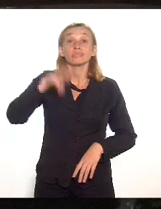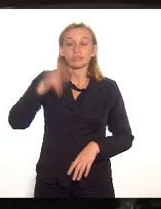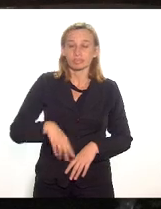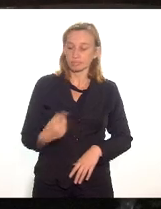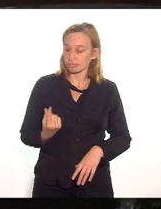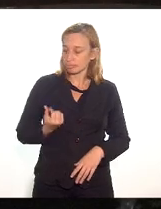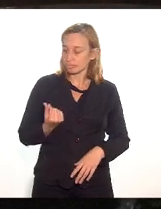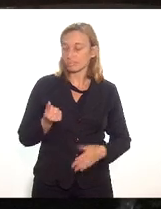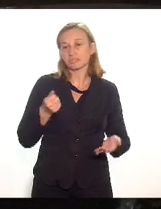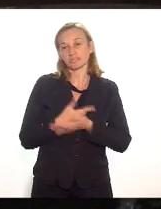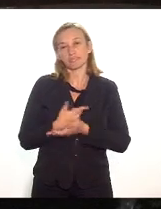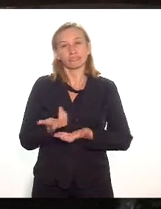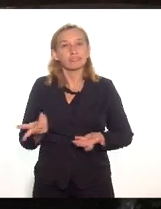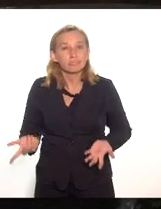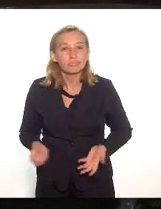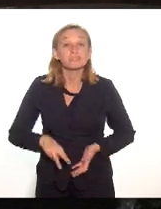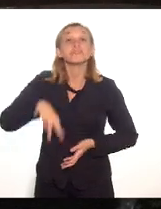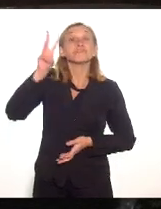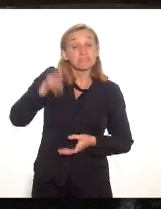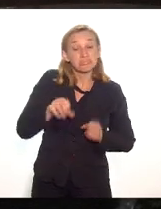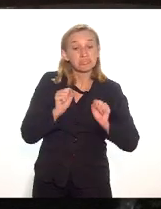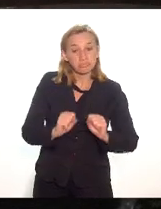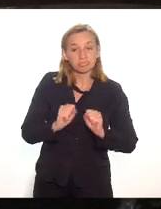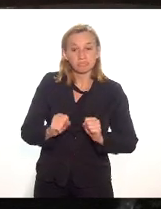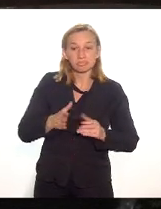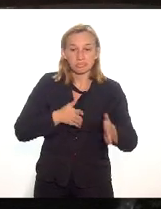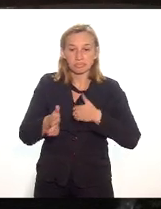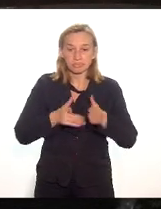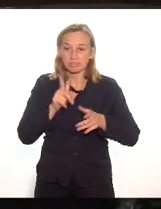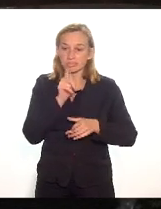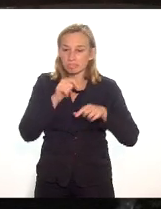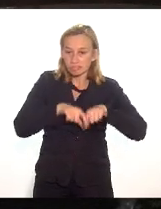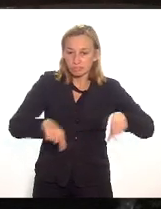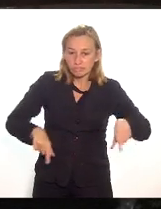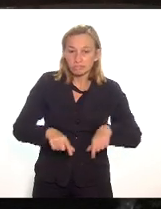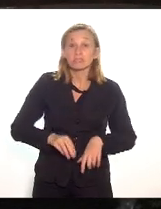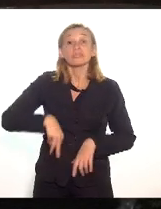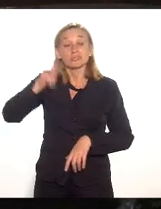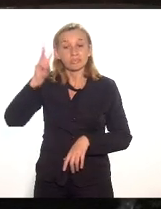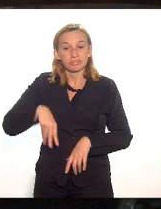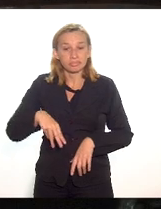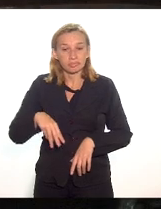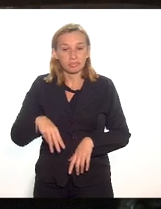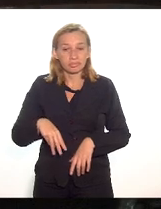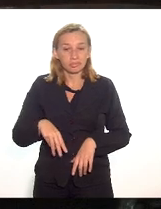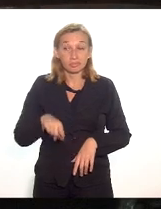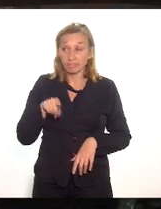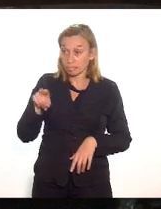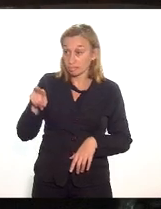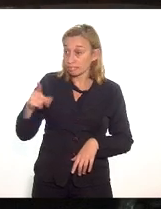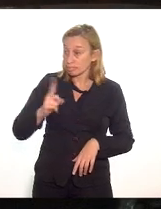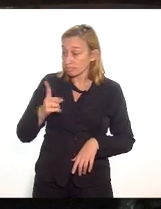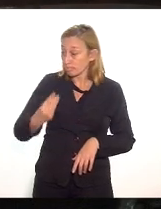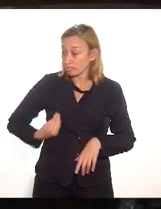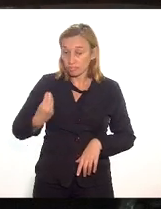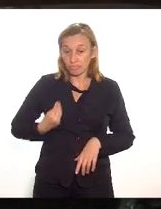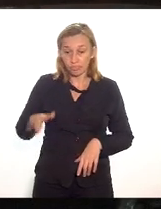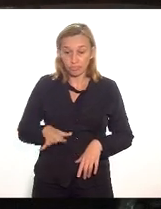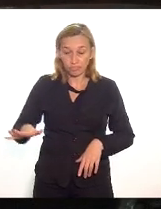para pagar. Só quem pode ter acesso a saneamento básico é aqueles que não estão na favela e na